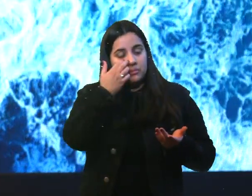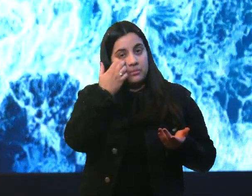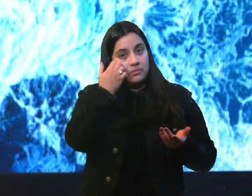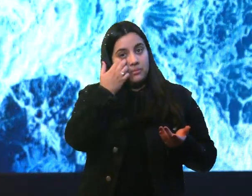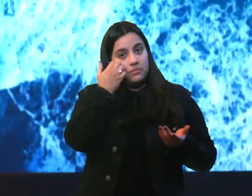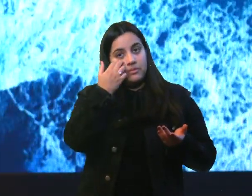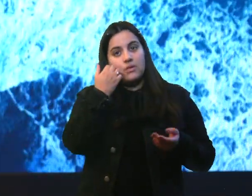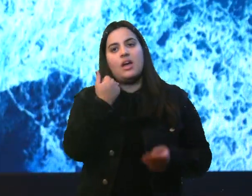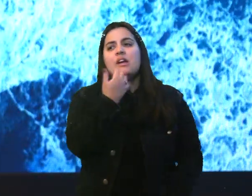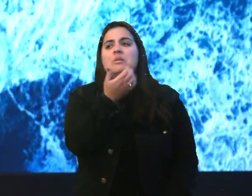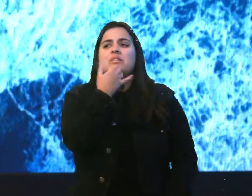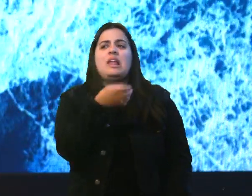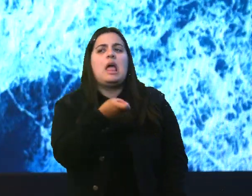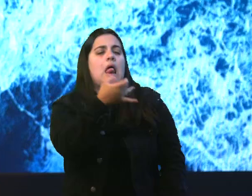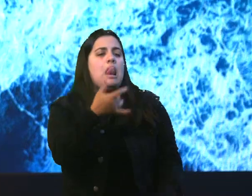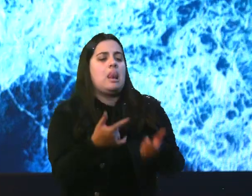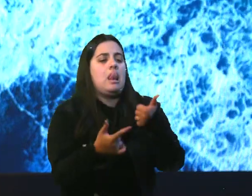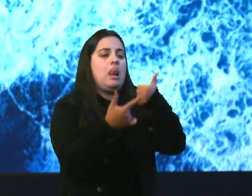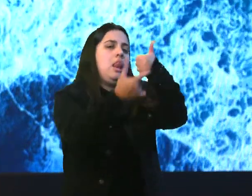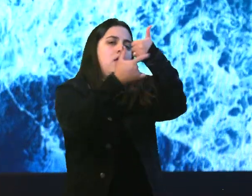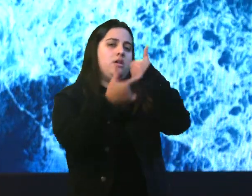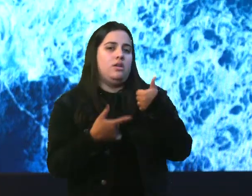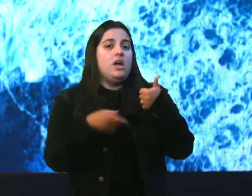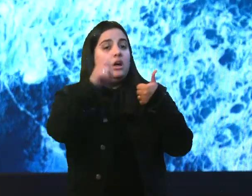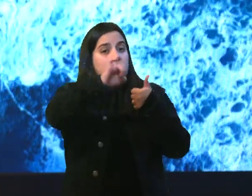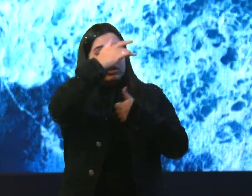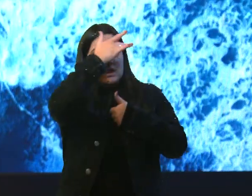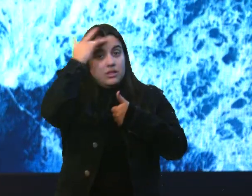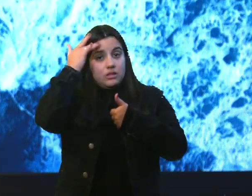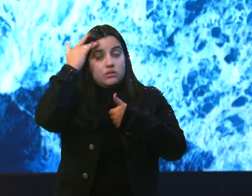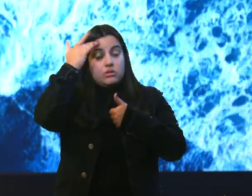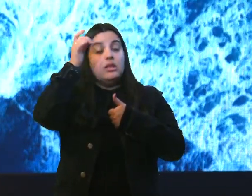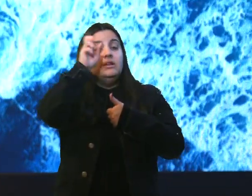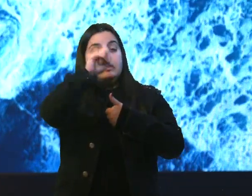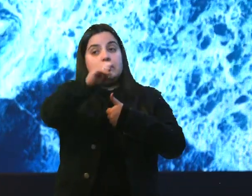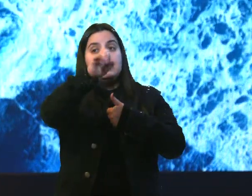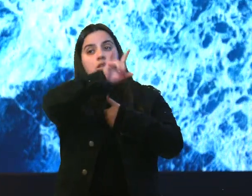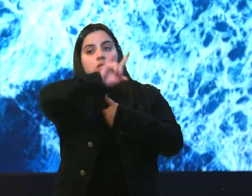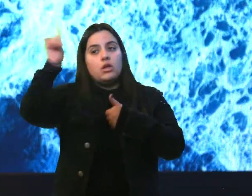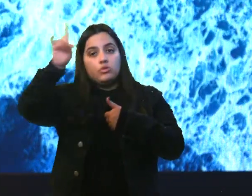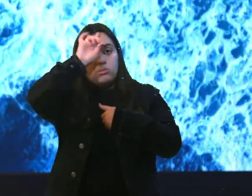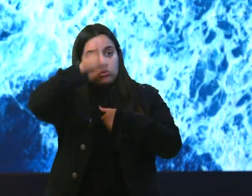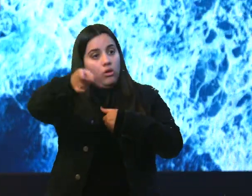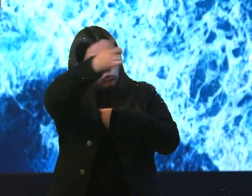Não interessa quantos likes ou pessoas vejam, se foi o Senhor que mandou, faremos.